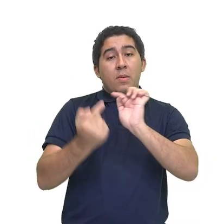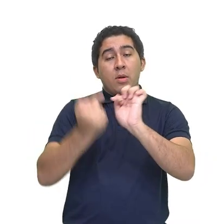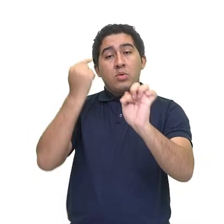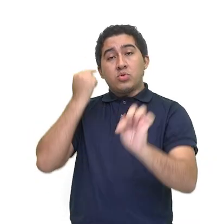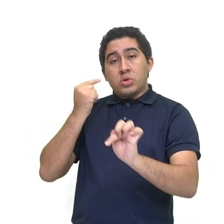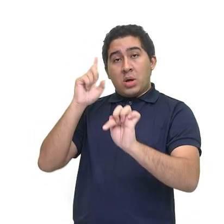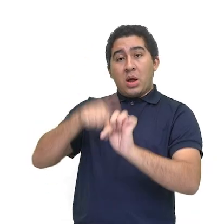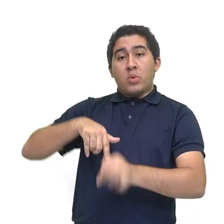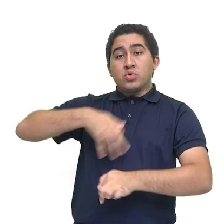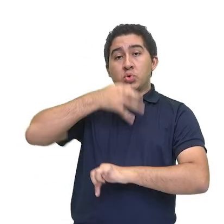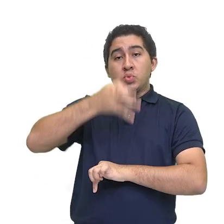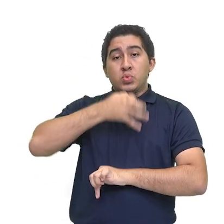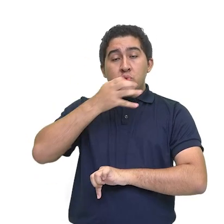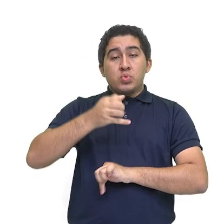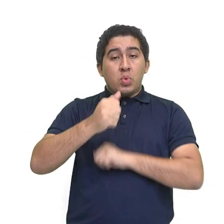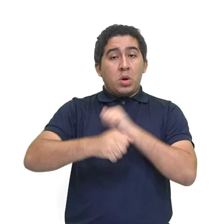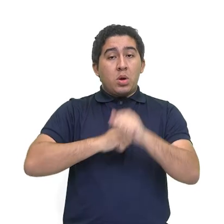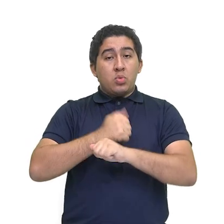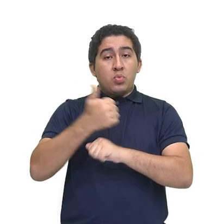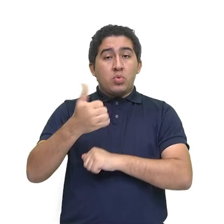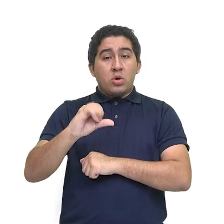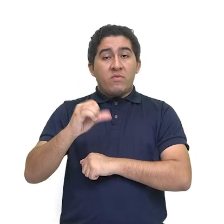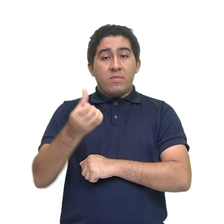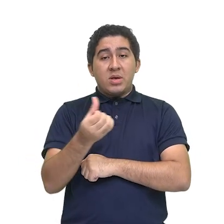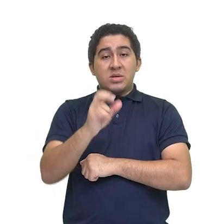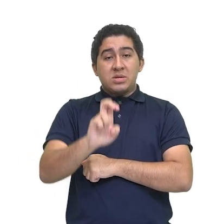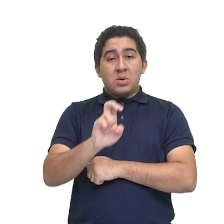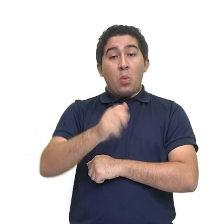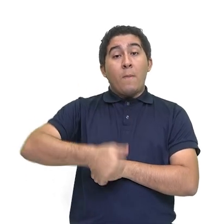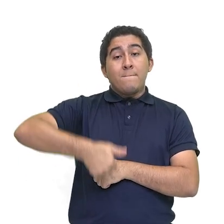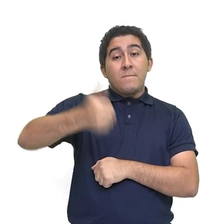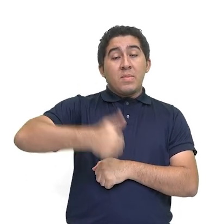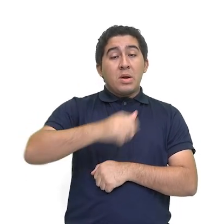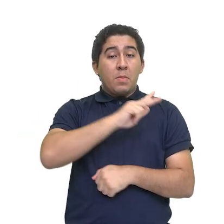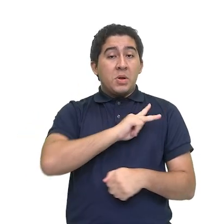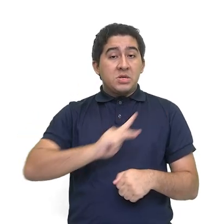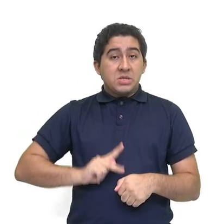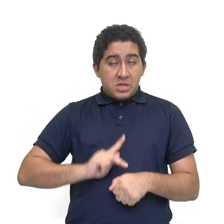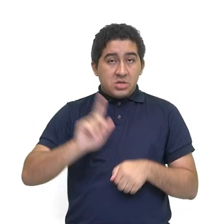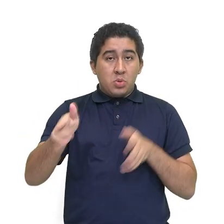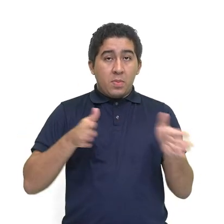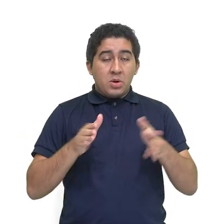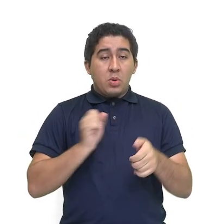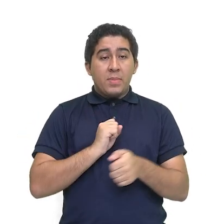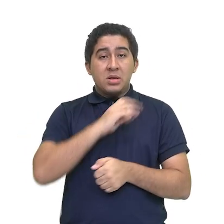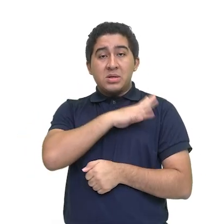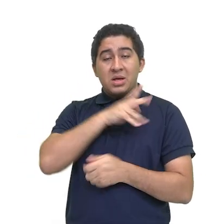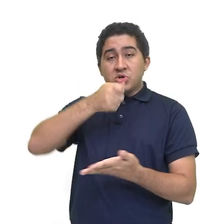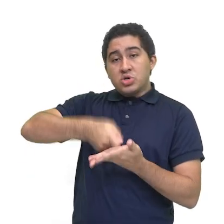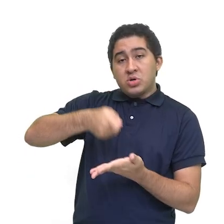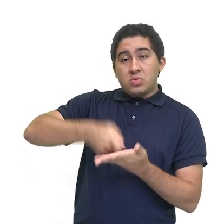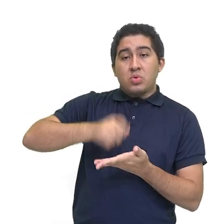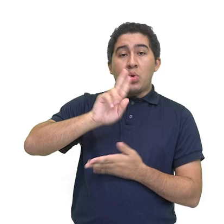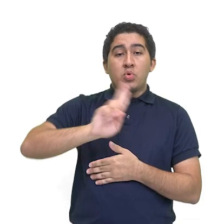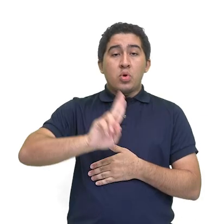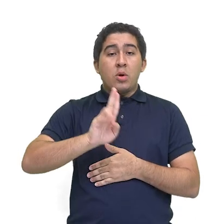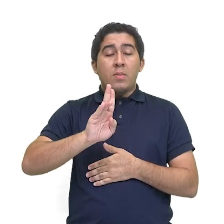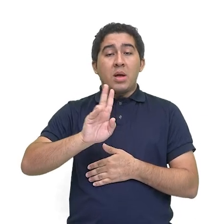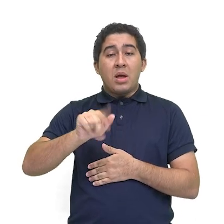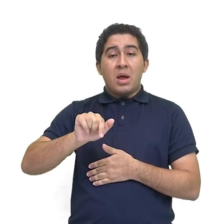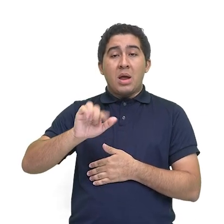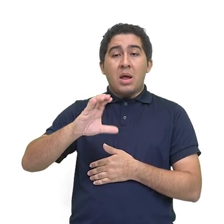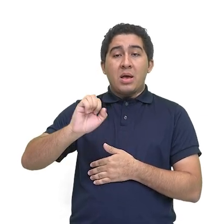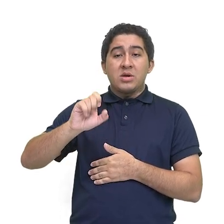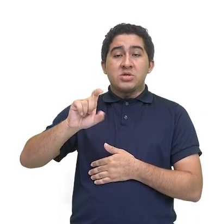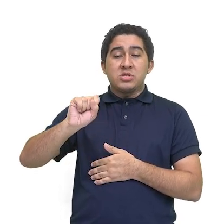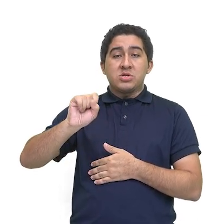de um discurso de 65 do primeiro presidente da ditadura militar, o presidente Humberto Castelo